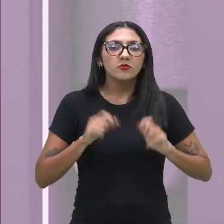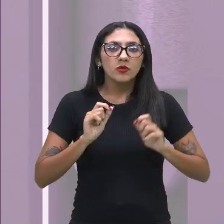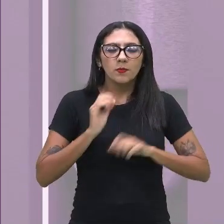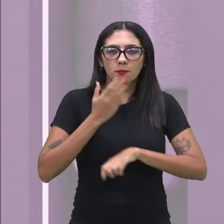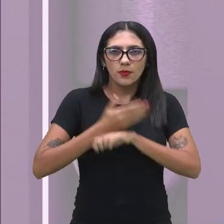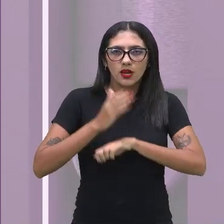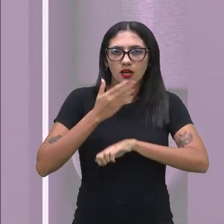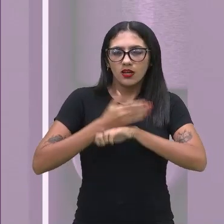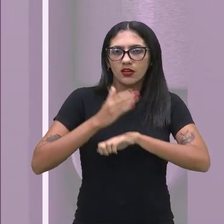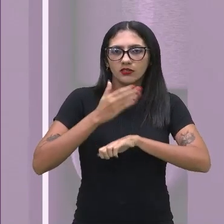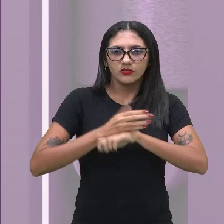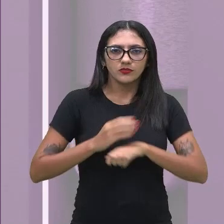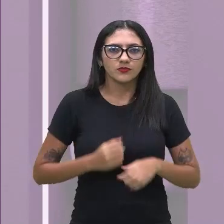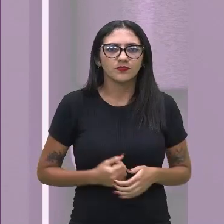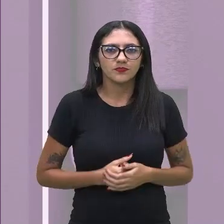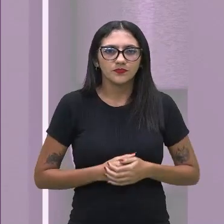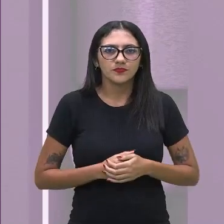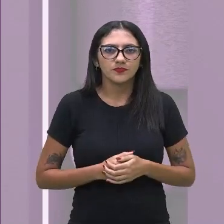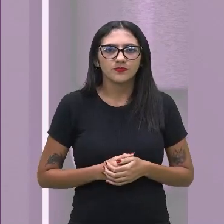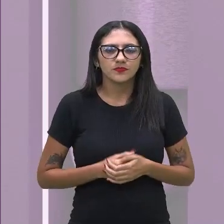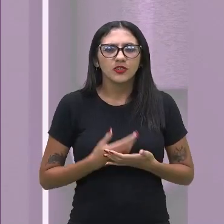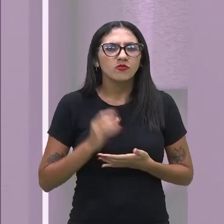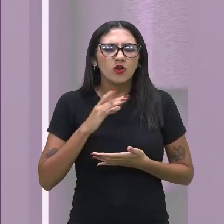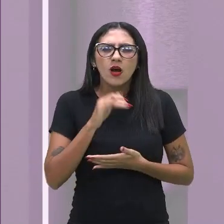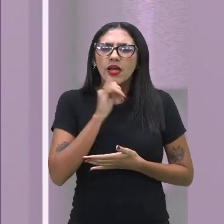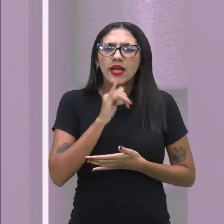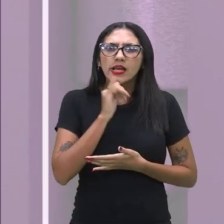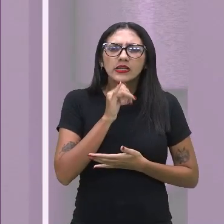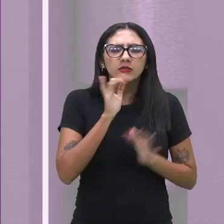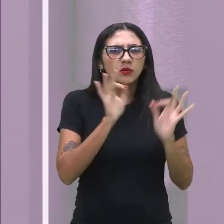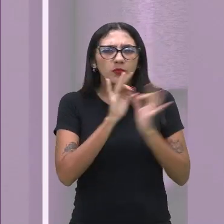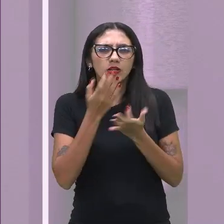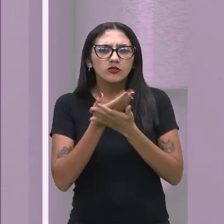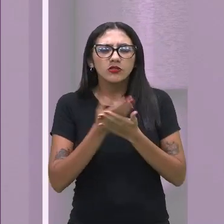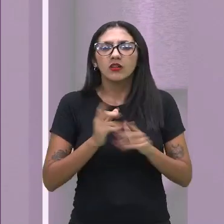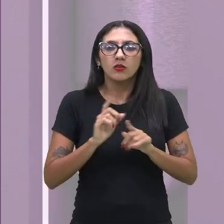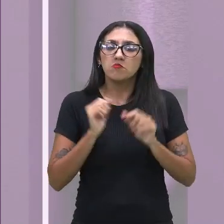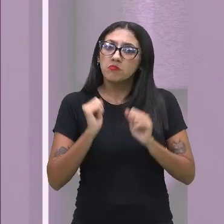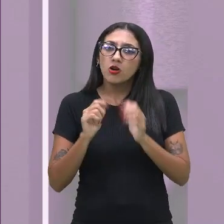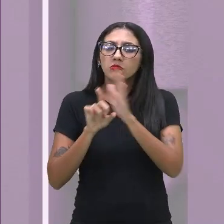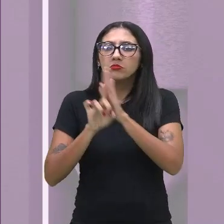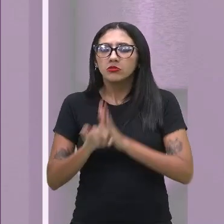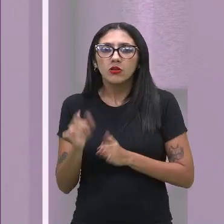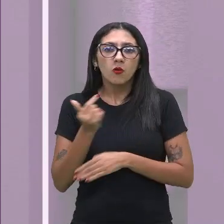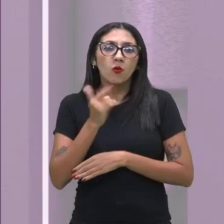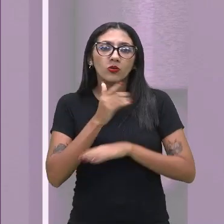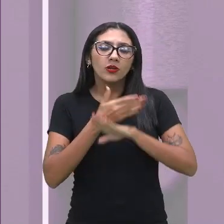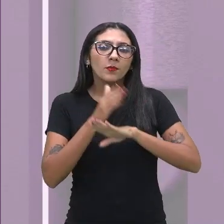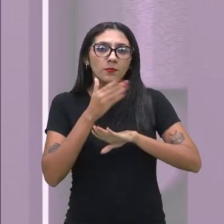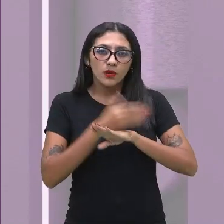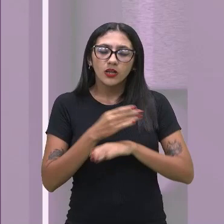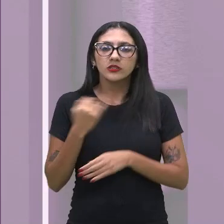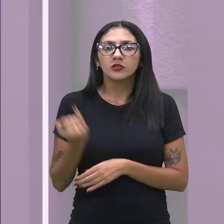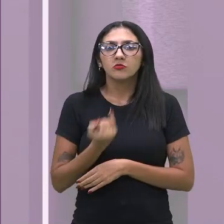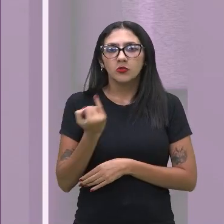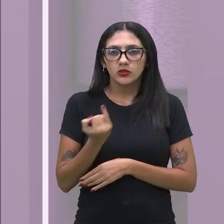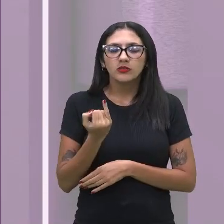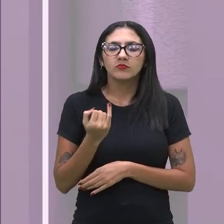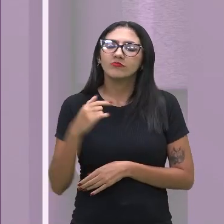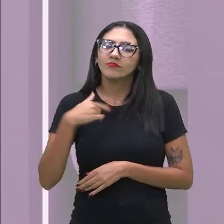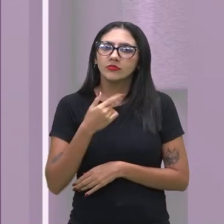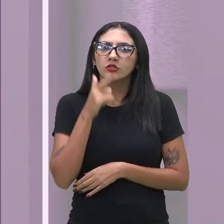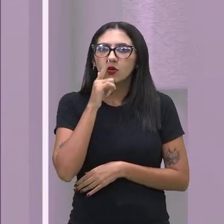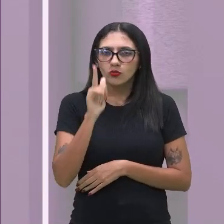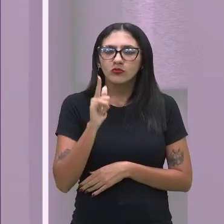Exercitar. Então, não se contente só com os exemplos que você viu aqui, procure outros exercícios, pratique, que é assim que a gente